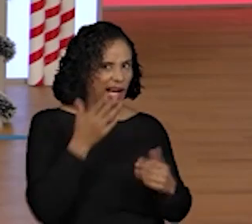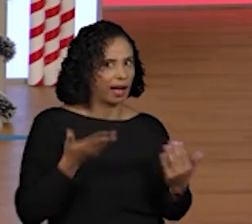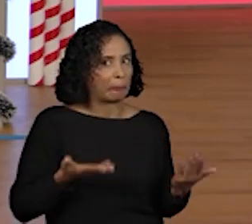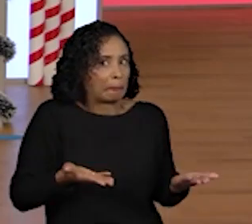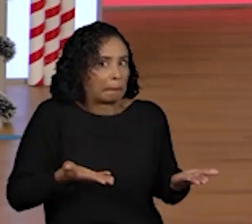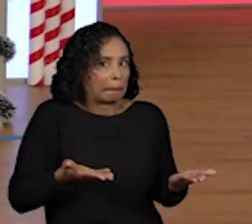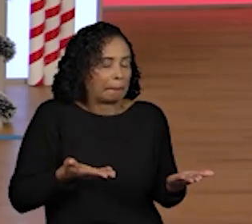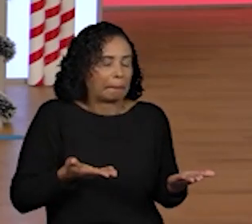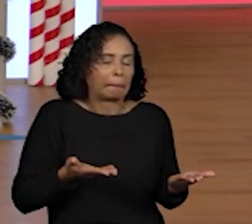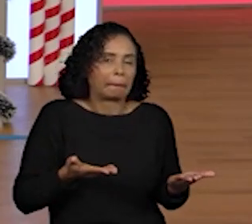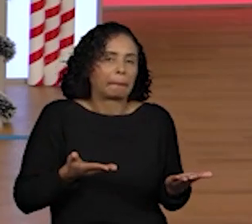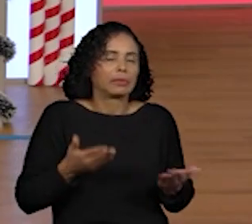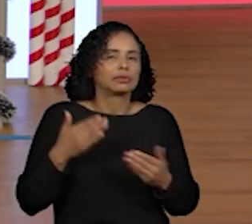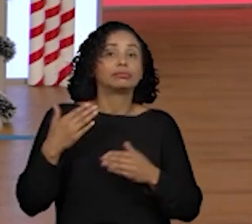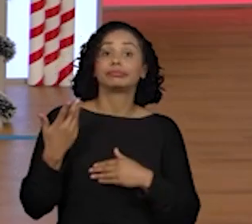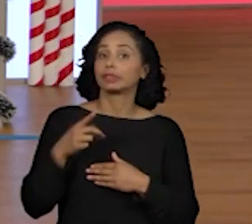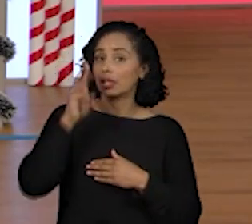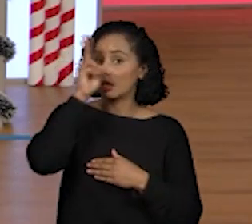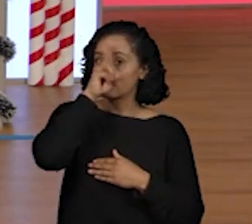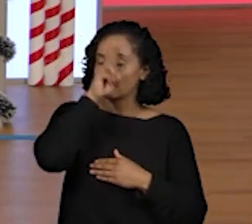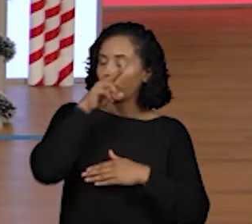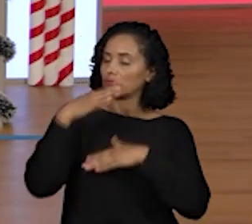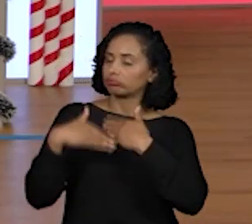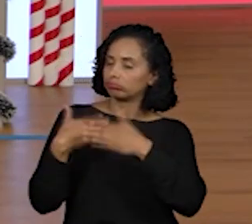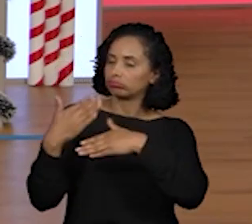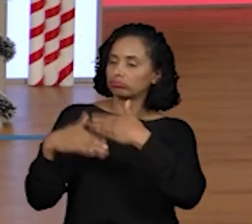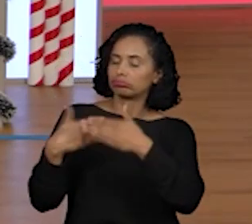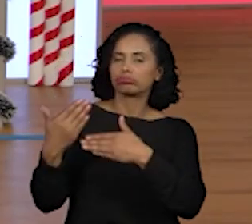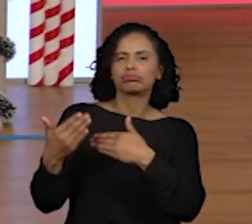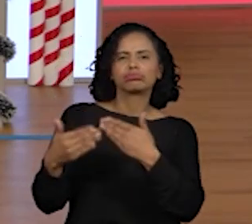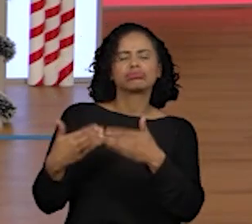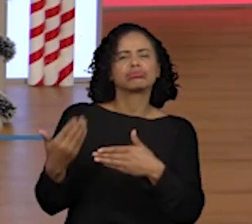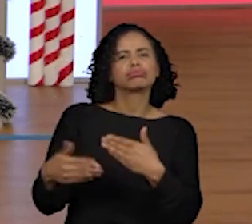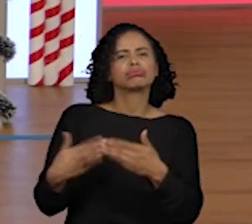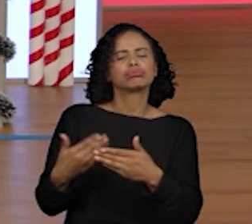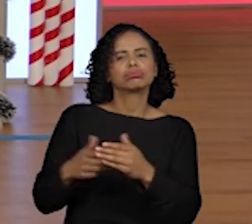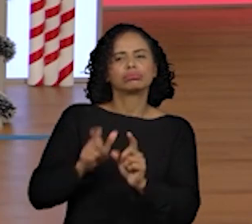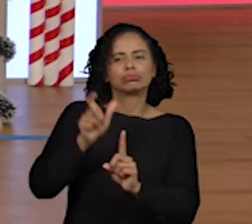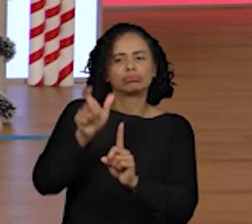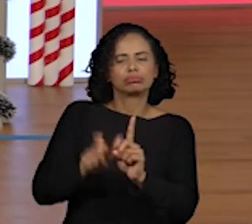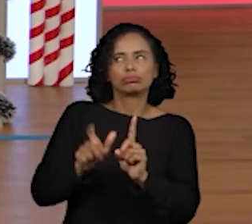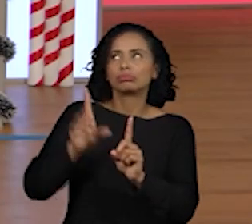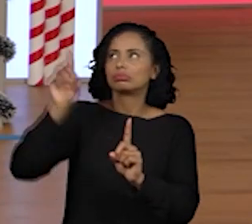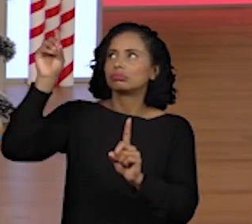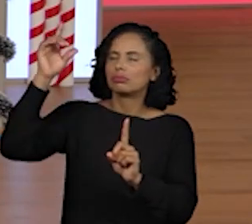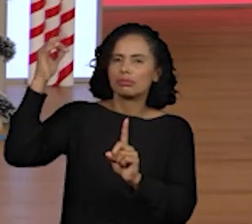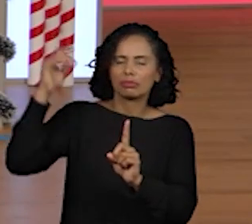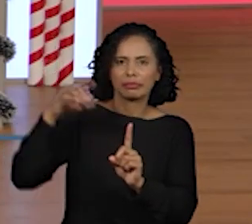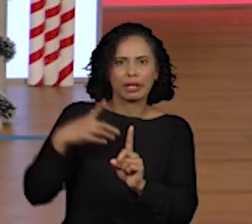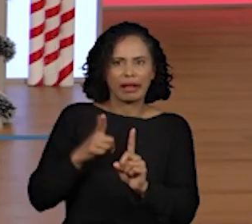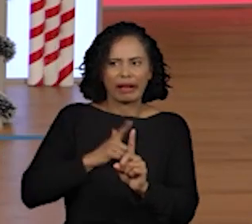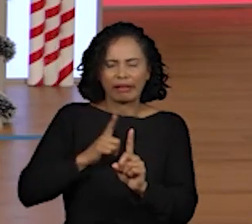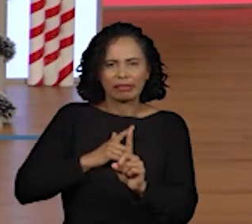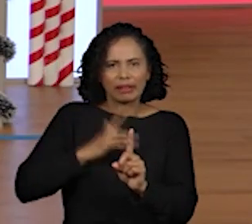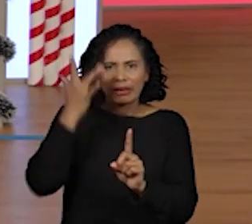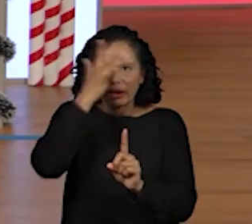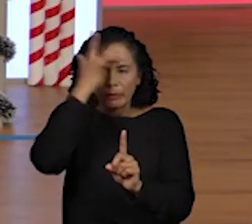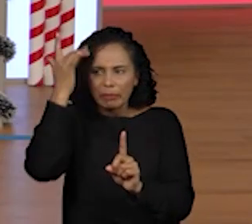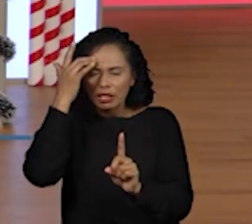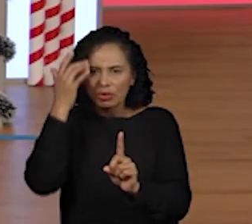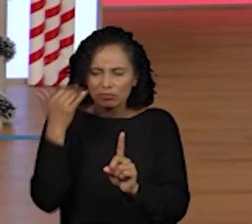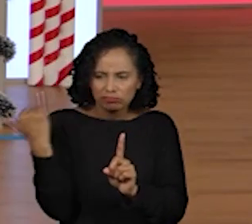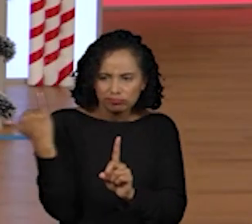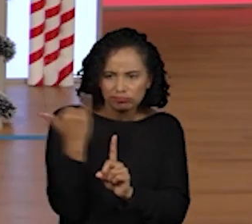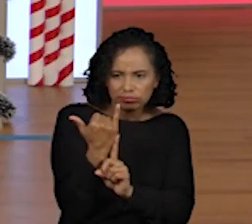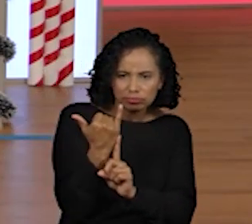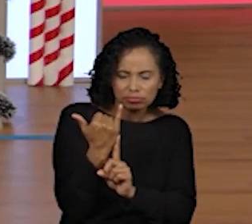final, que a voz. Estudantes, pensem comigo. De quem era a voz? Tem algum comentário?